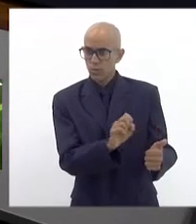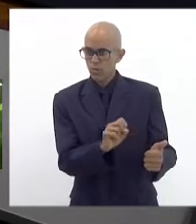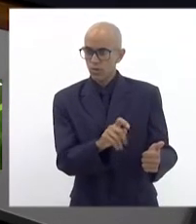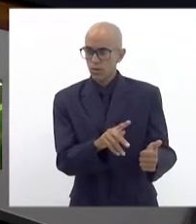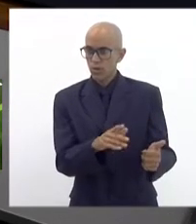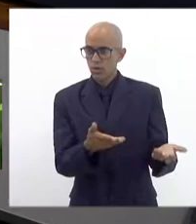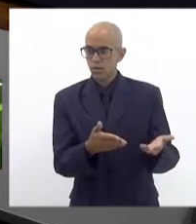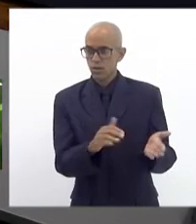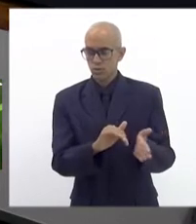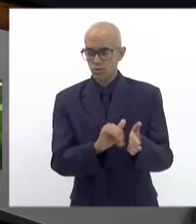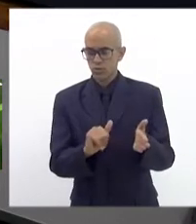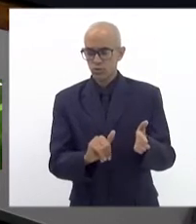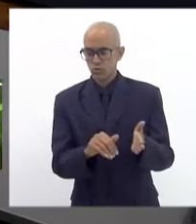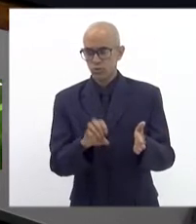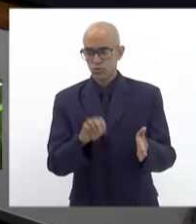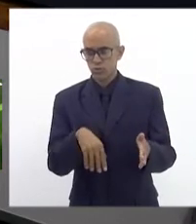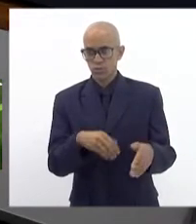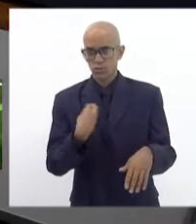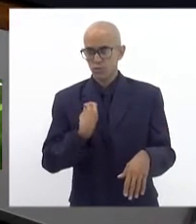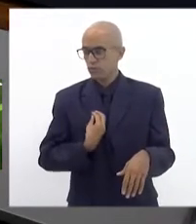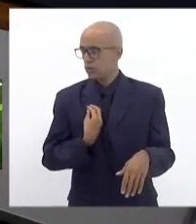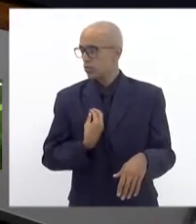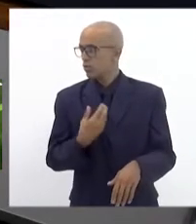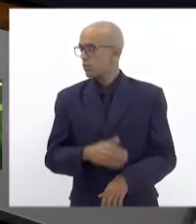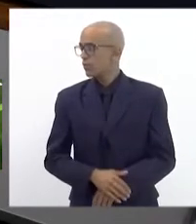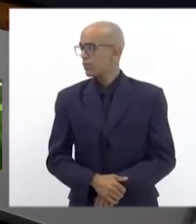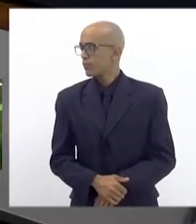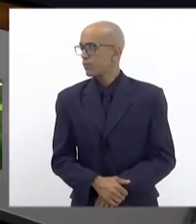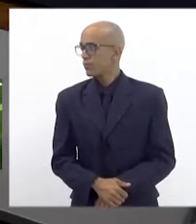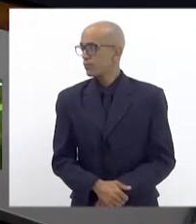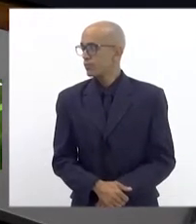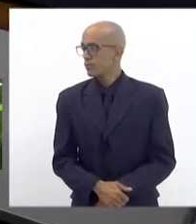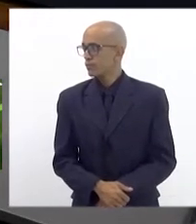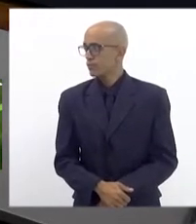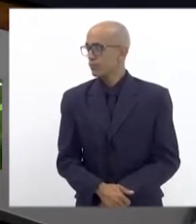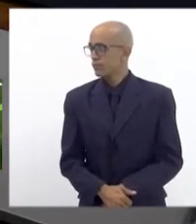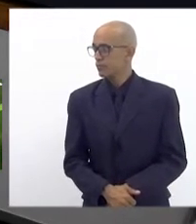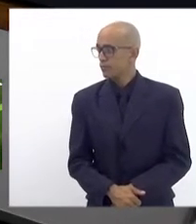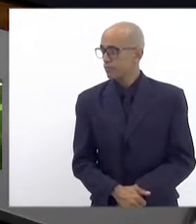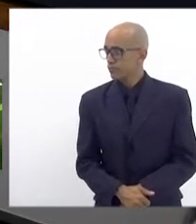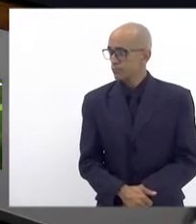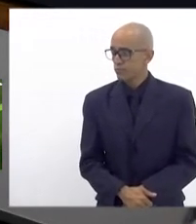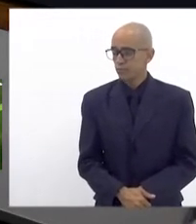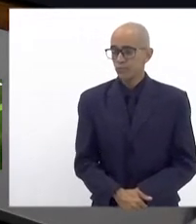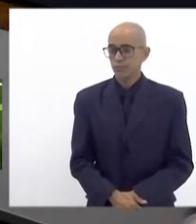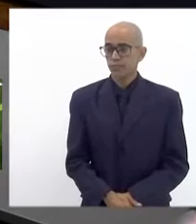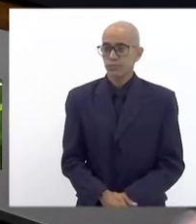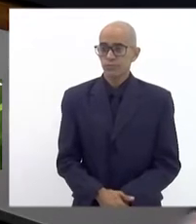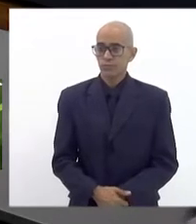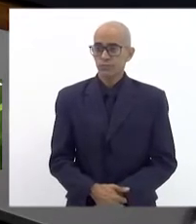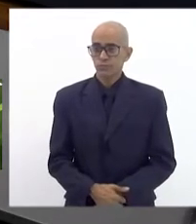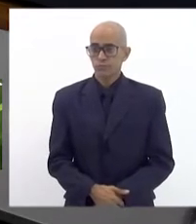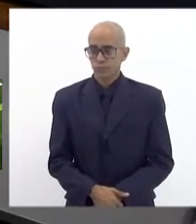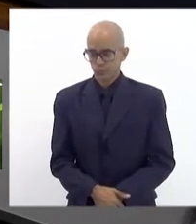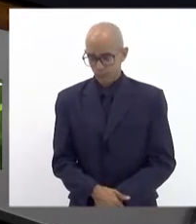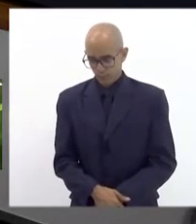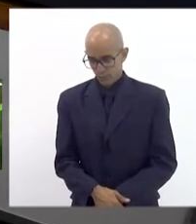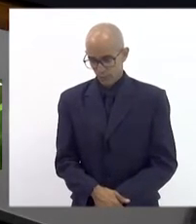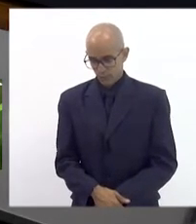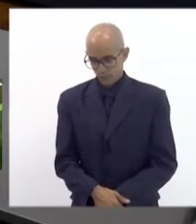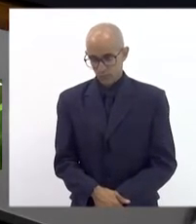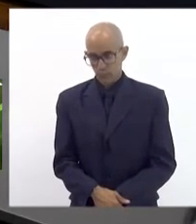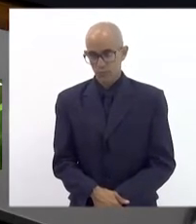bom, funcionou. Pois é, funcionou. Naquela hora. É só voltar agora, Celso, com a apresentação, que tinha funcionado. E agora?